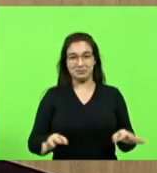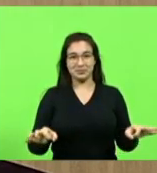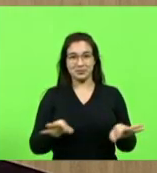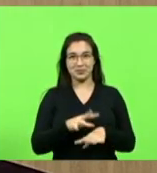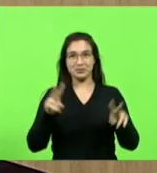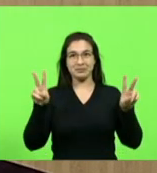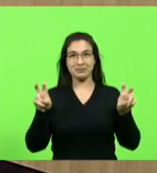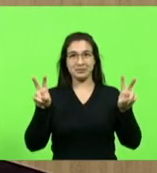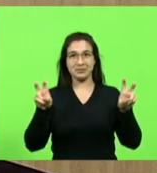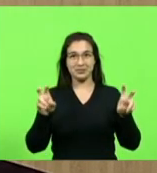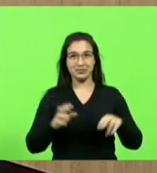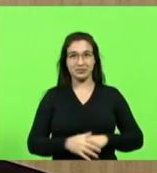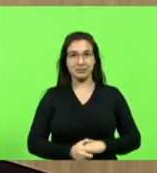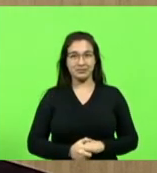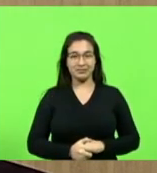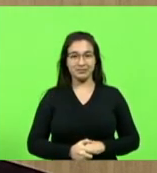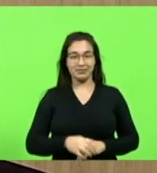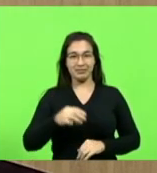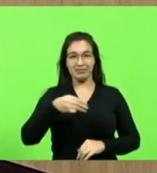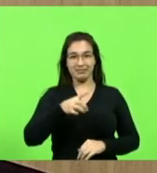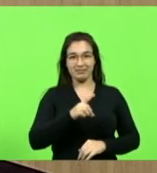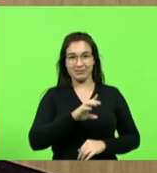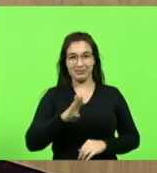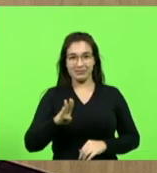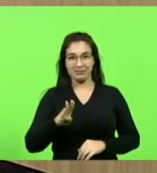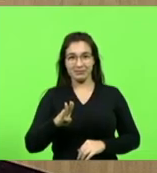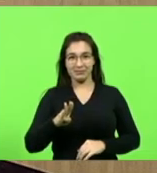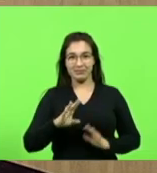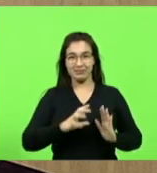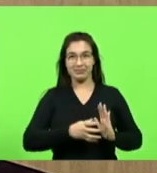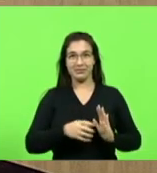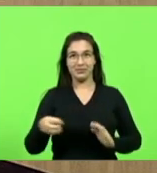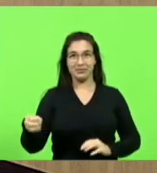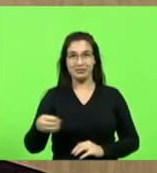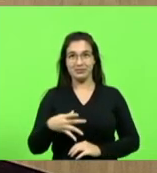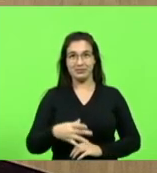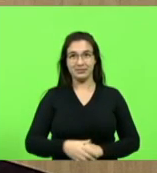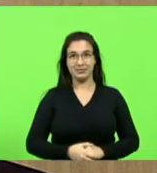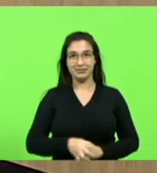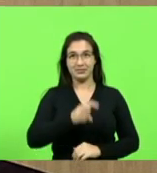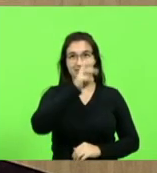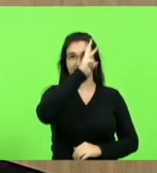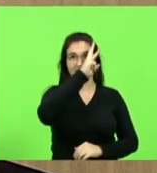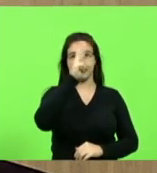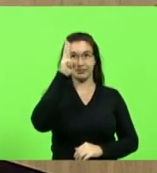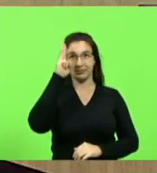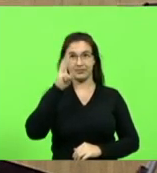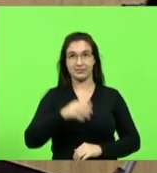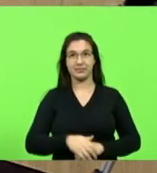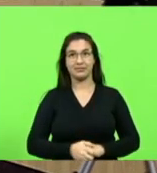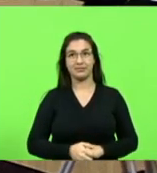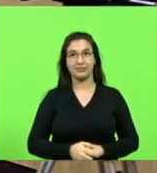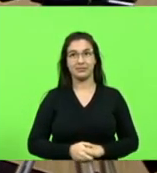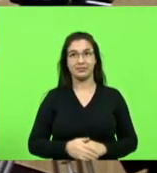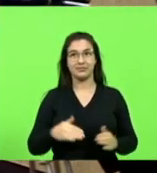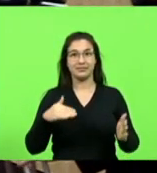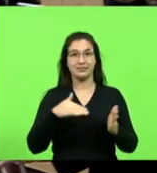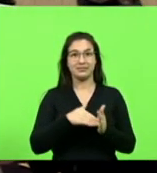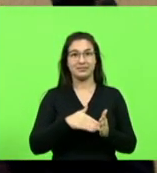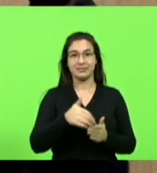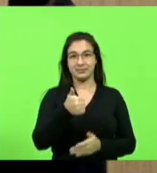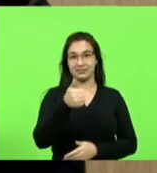Bloco MDB, Partido Novo. Deputado Vonei Weber, por 10,